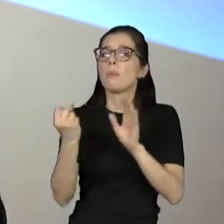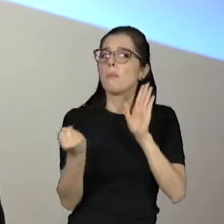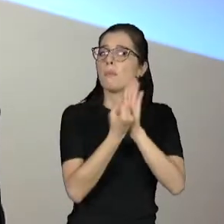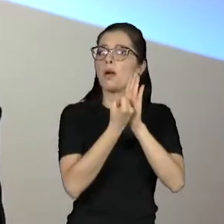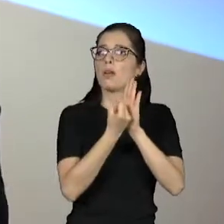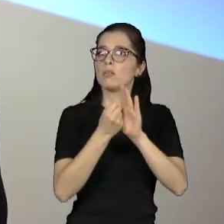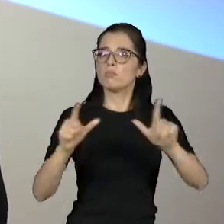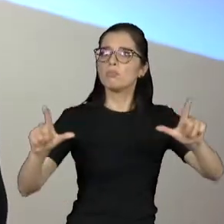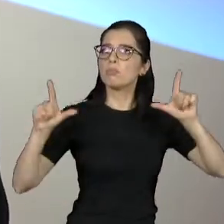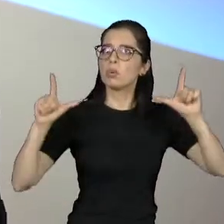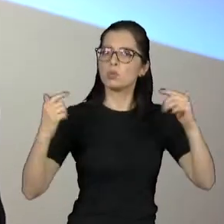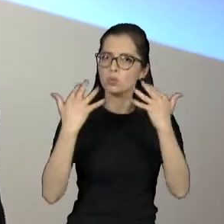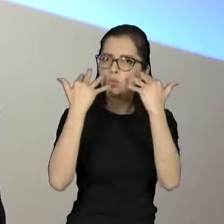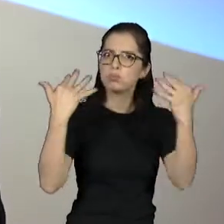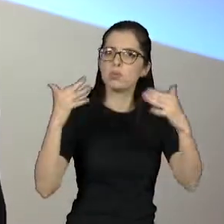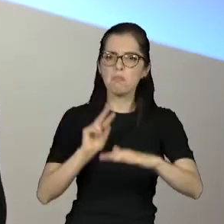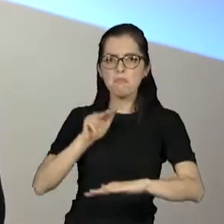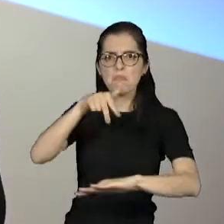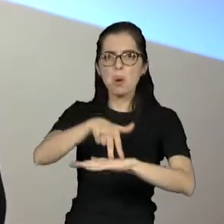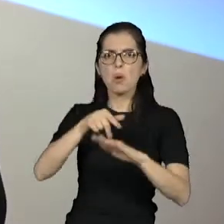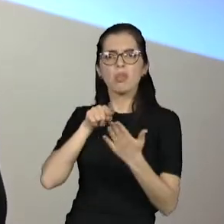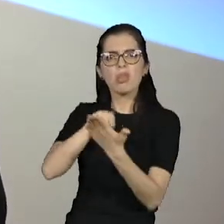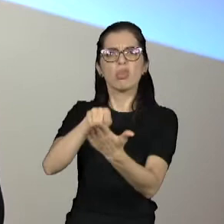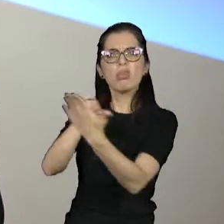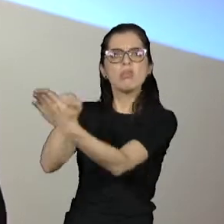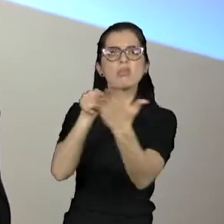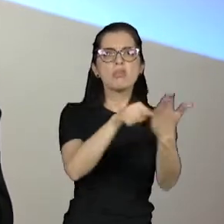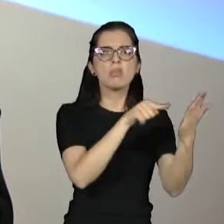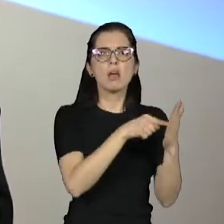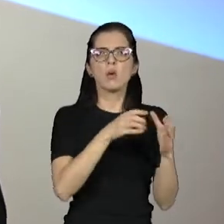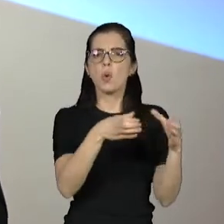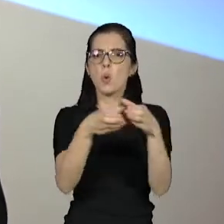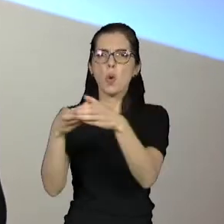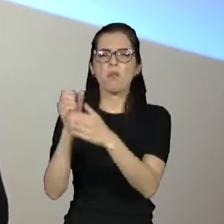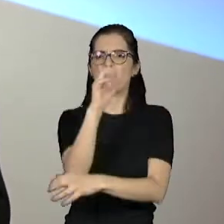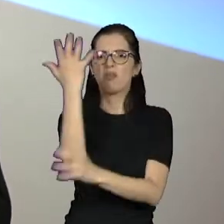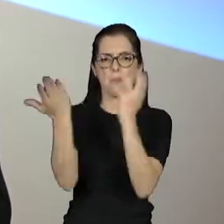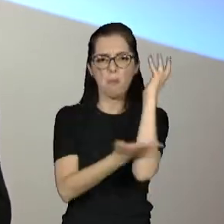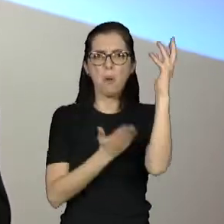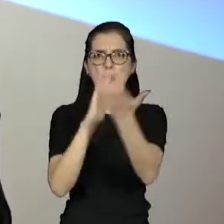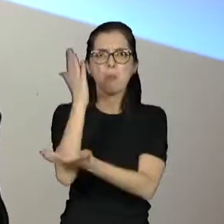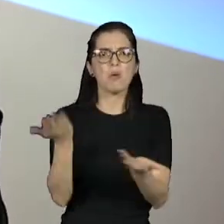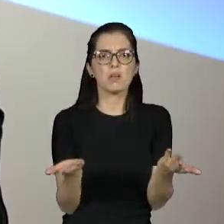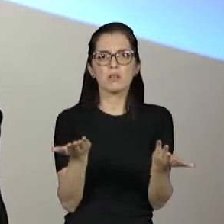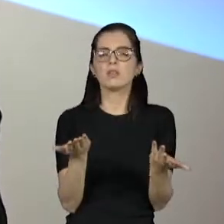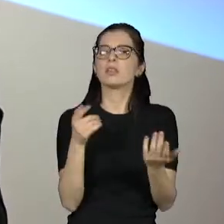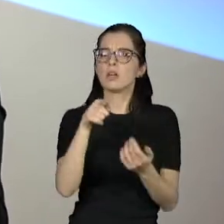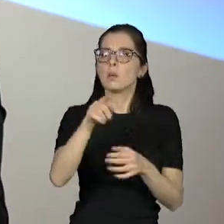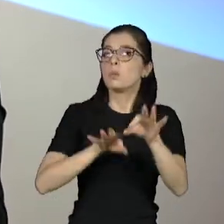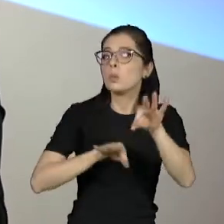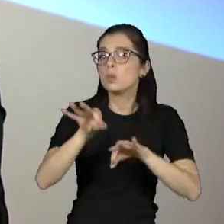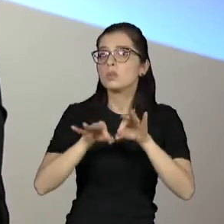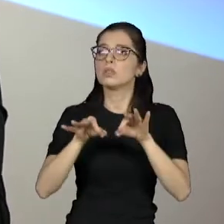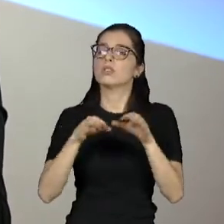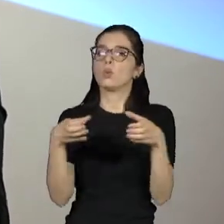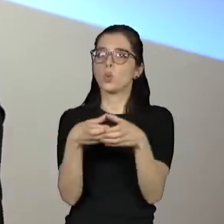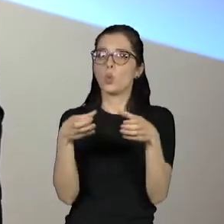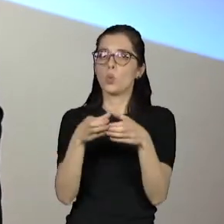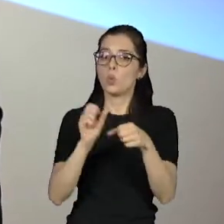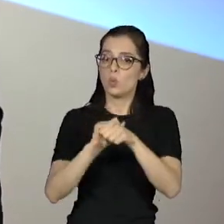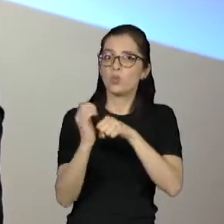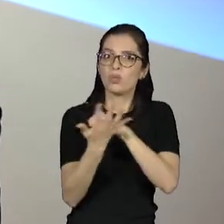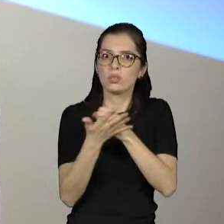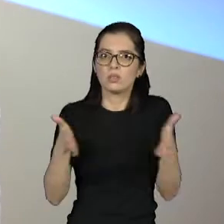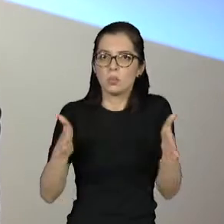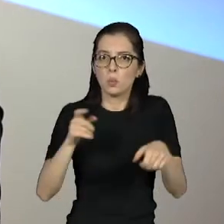é ir para o local para denunciar os crimes ambientais. Como é que vocês estão se organizando diante da pandemia? E eu queria saber também se essa